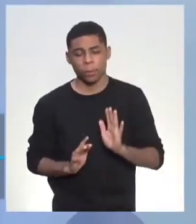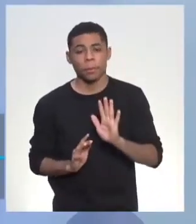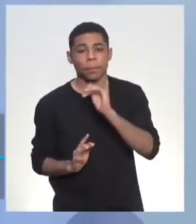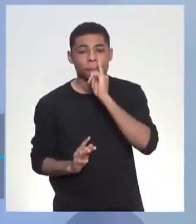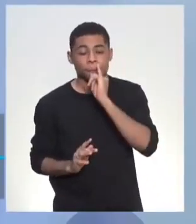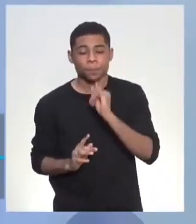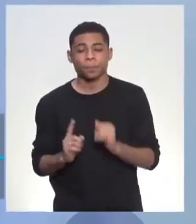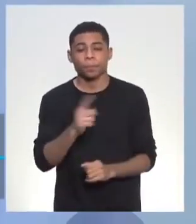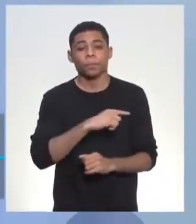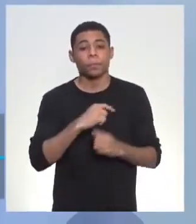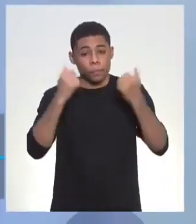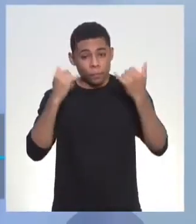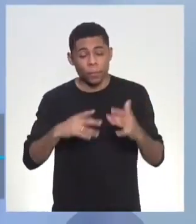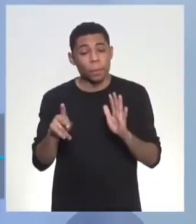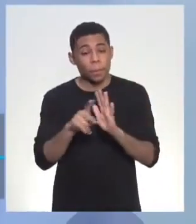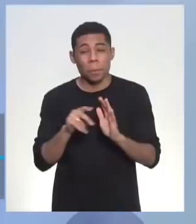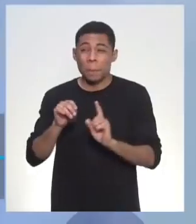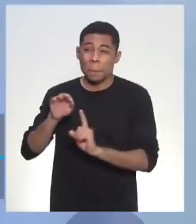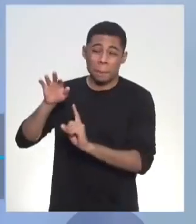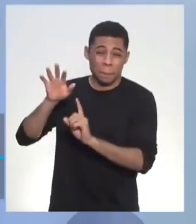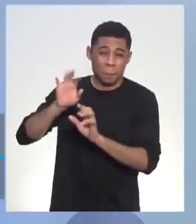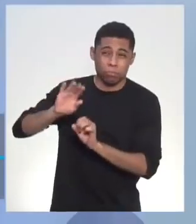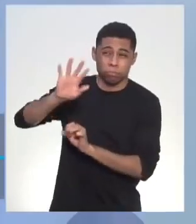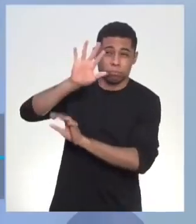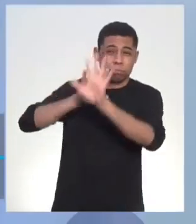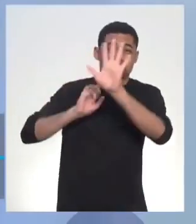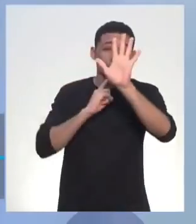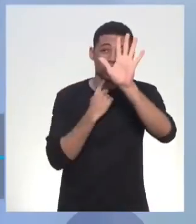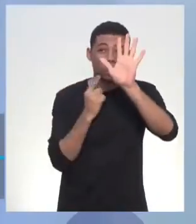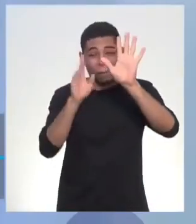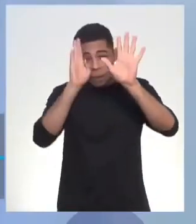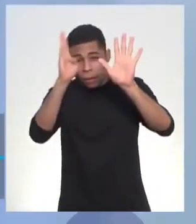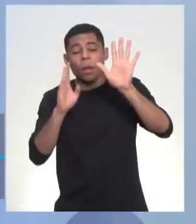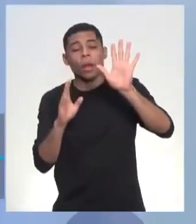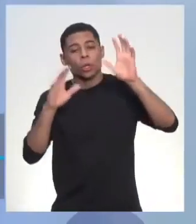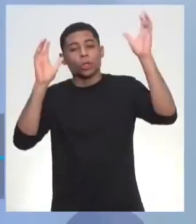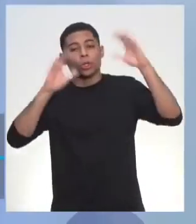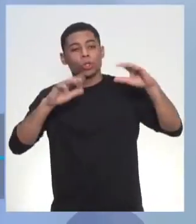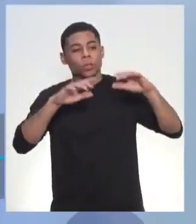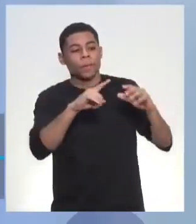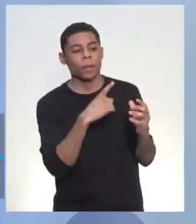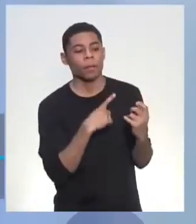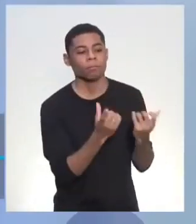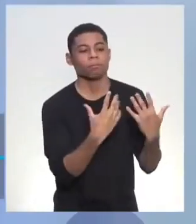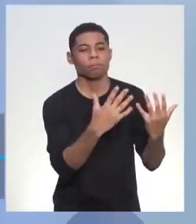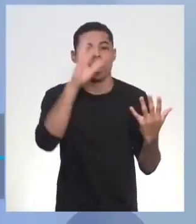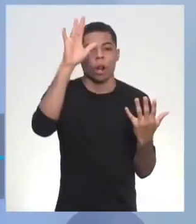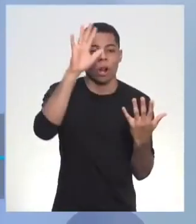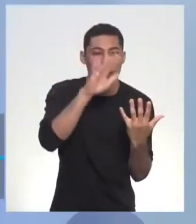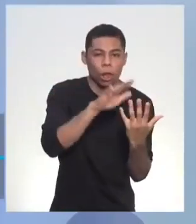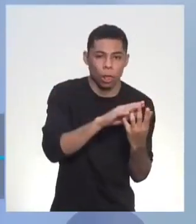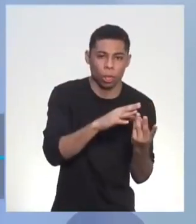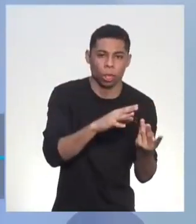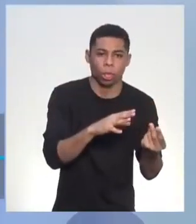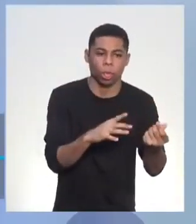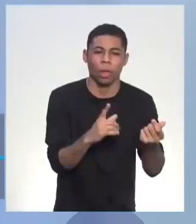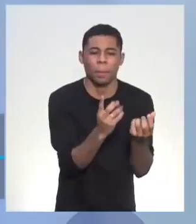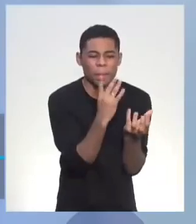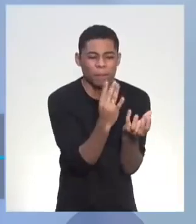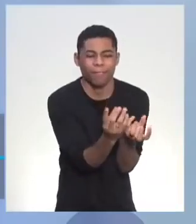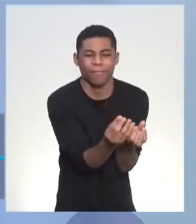Mas, quando a poluição ela se concentra, a chuva ácida ela destrói a plantação, porque ela queima a folha do